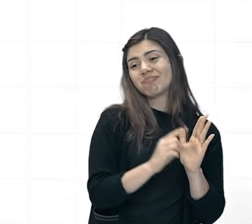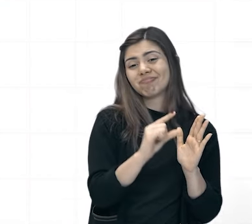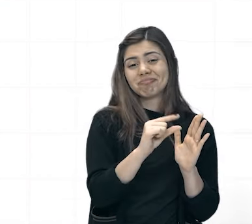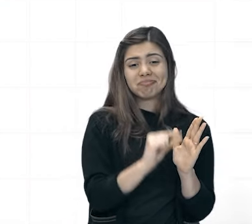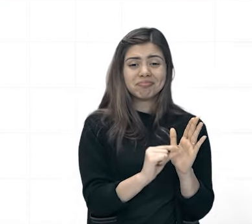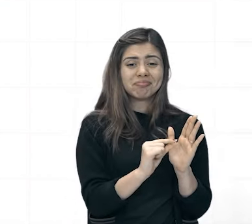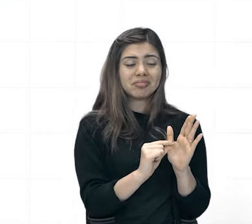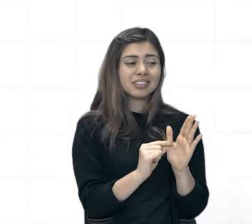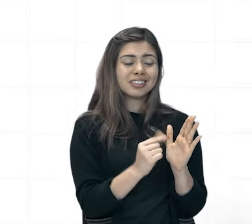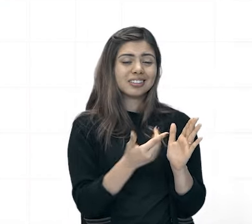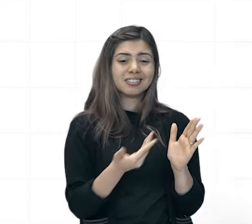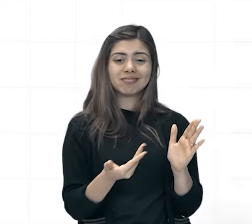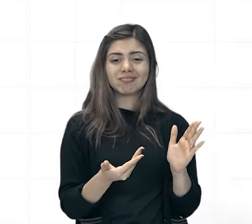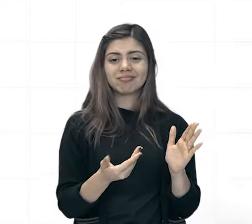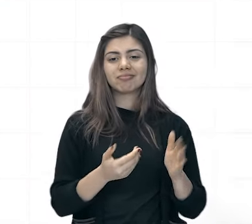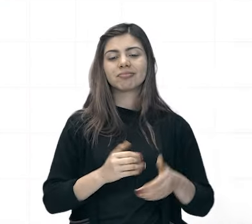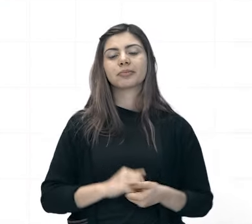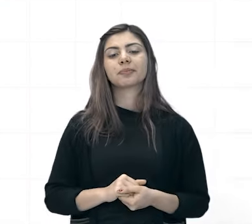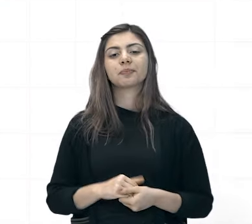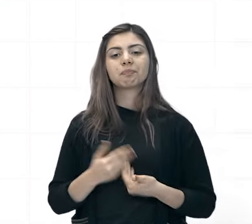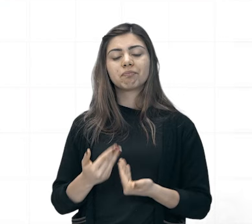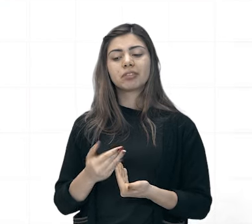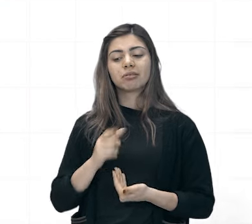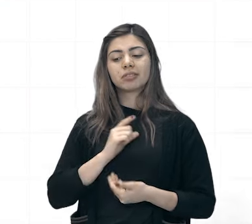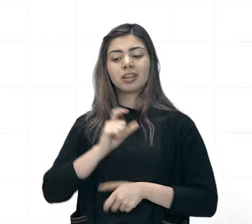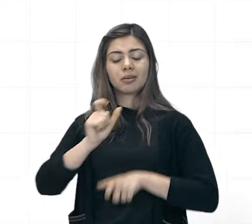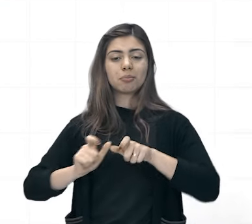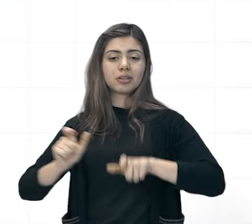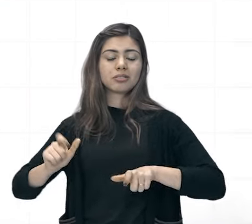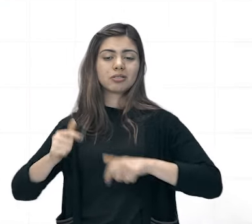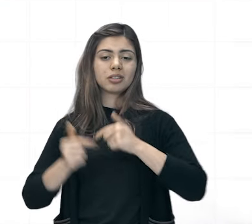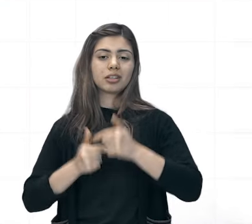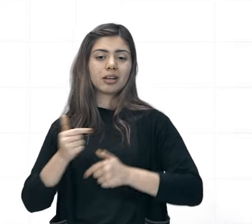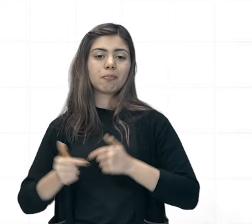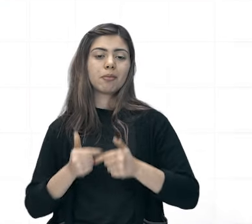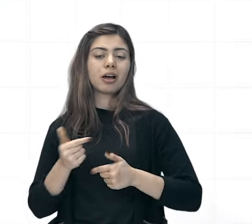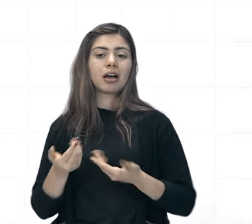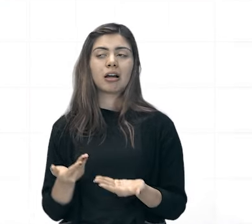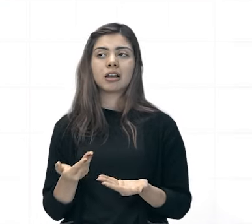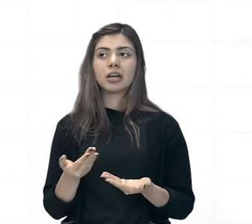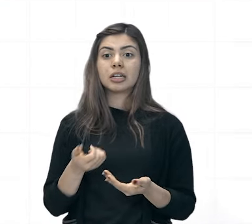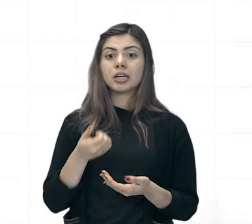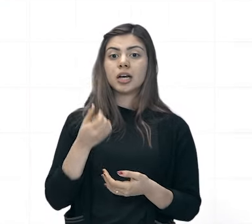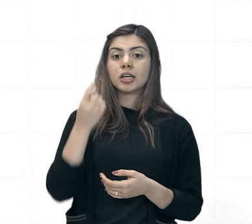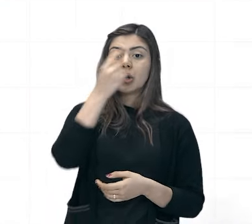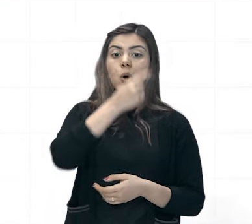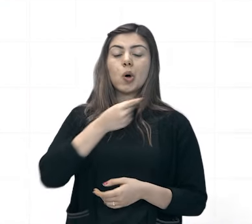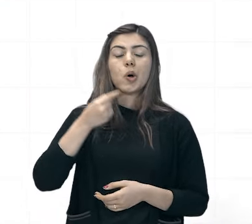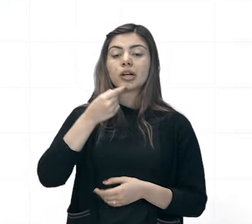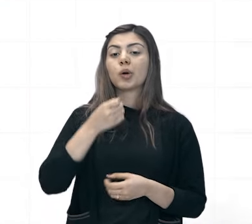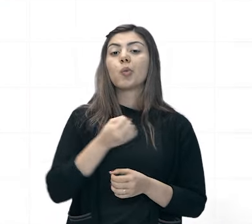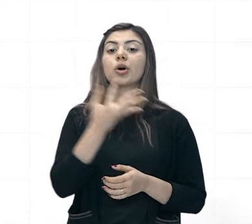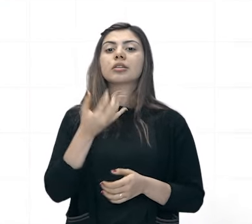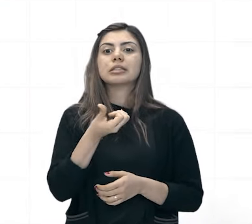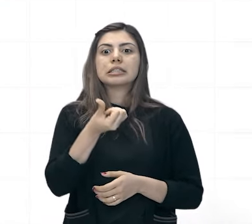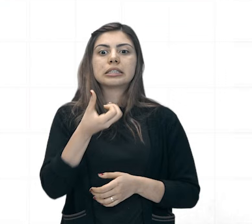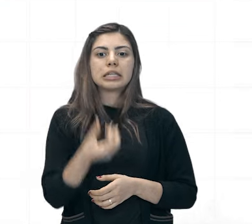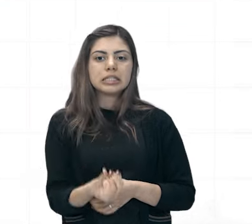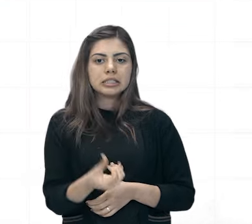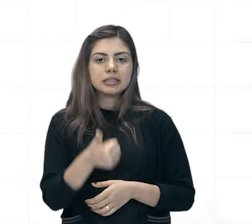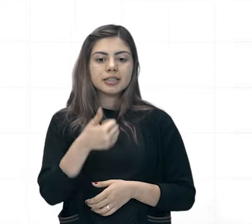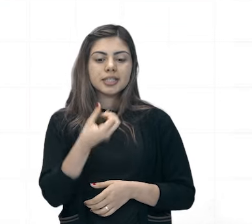seus direitos, tá? A gente vai ter aí trabalhadores, turminha, que trabalhavam 16, 18 horas,